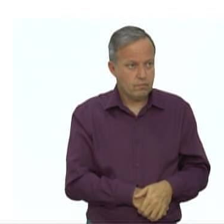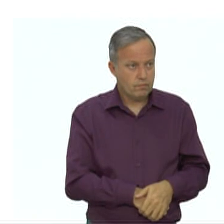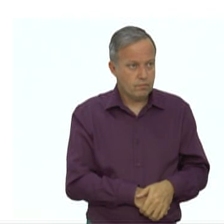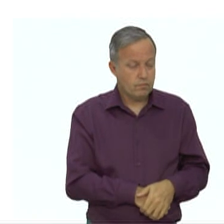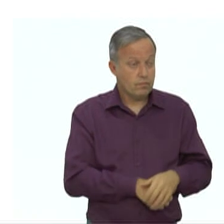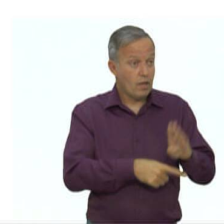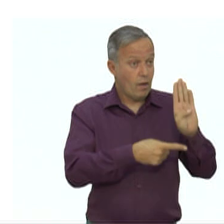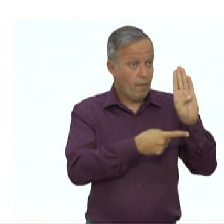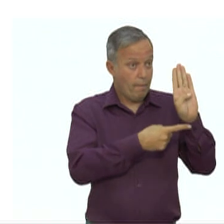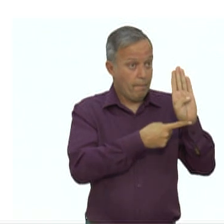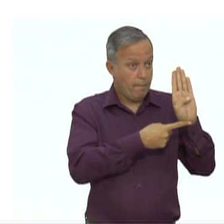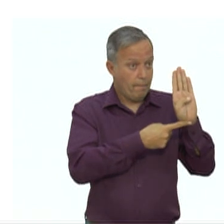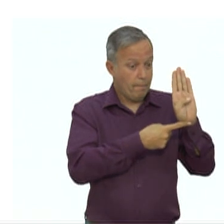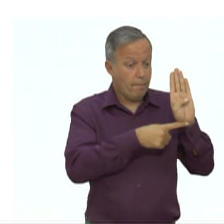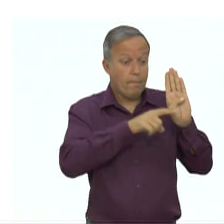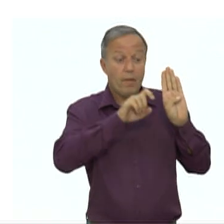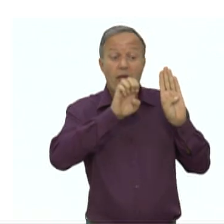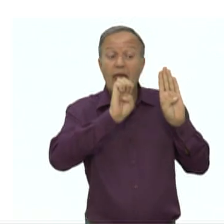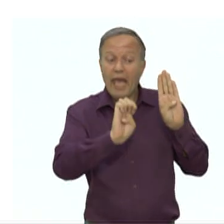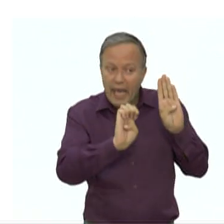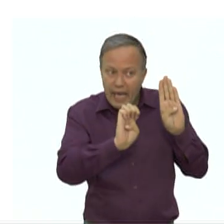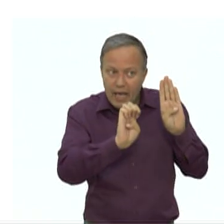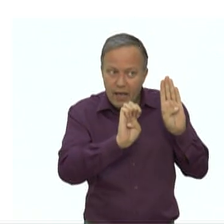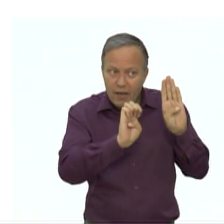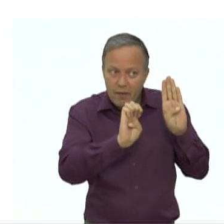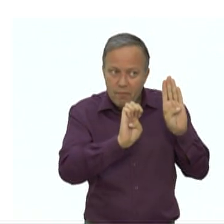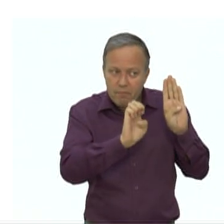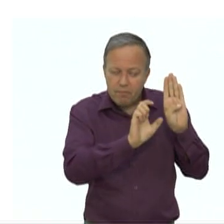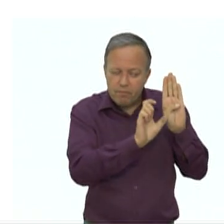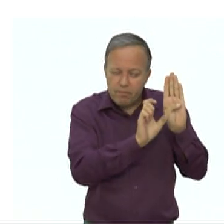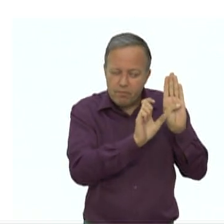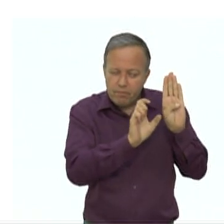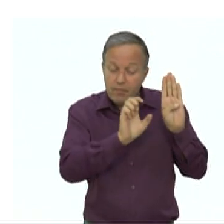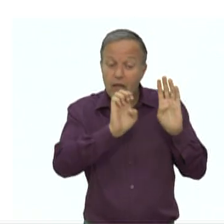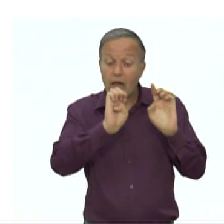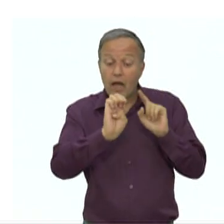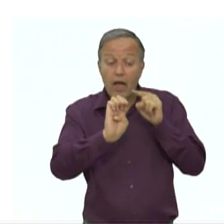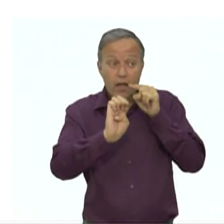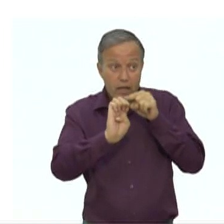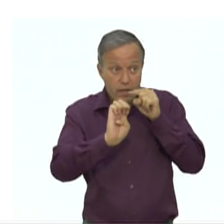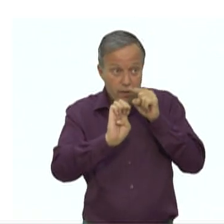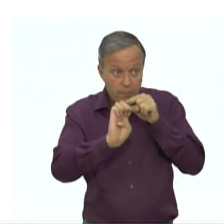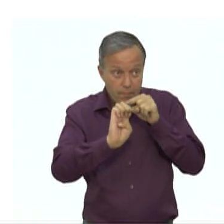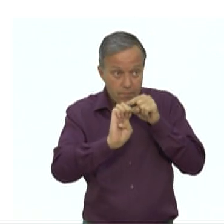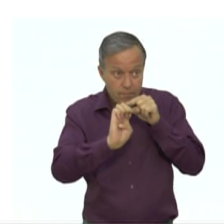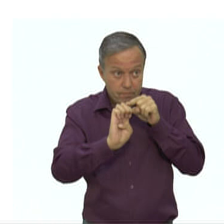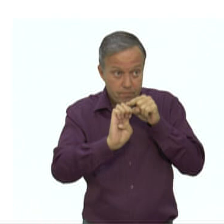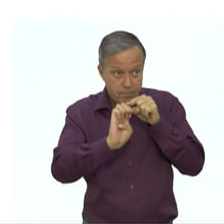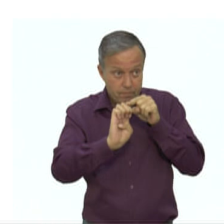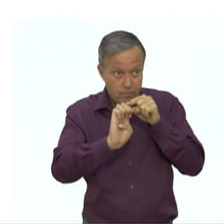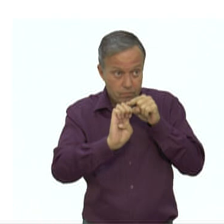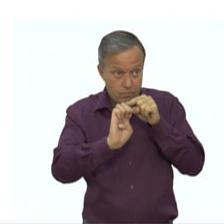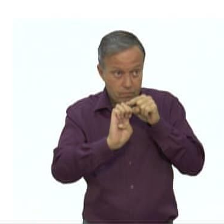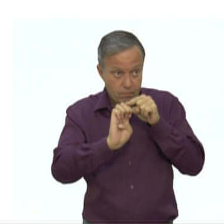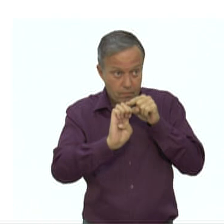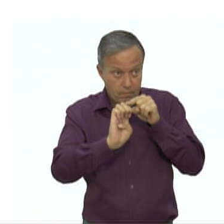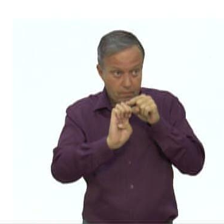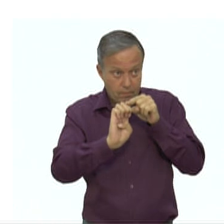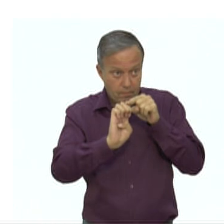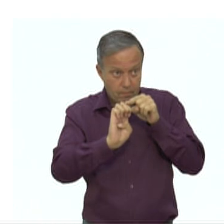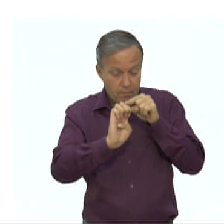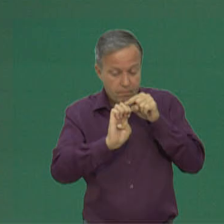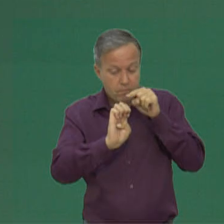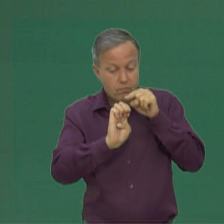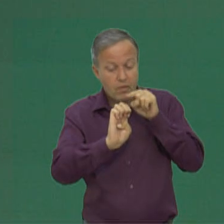lá B, Carlos e Ignacio. Por que não la Y, professor?